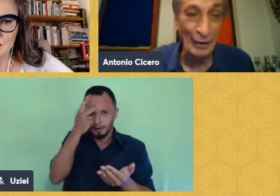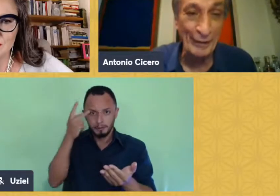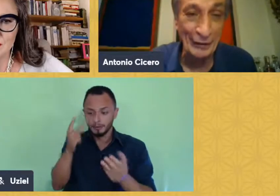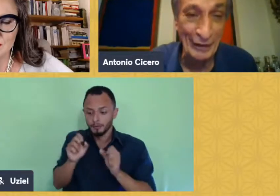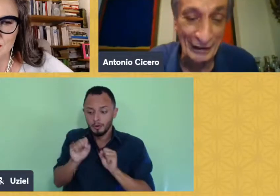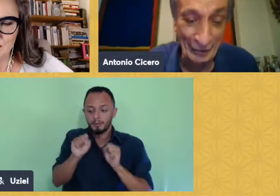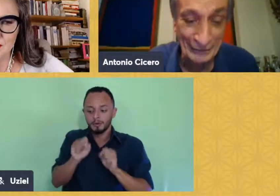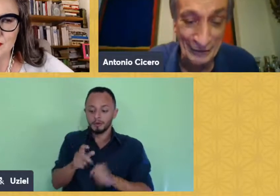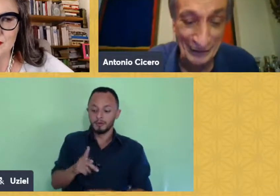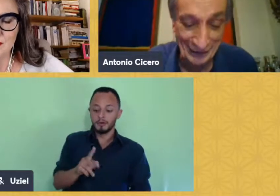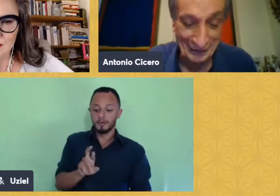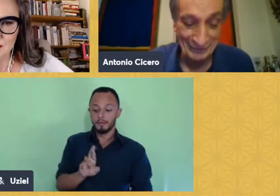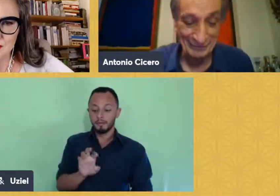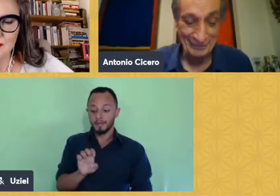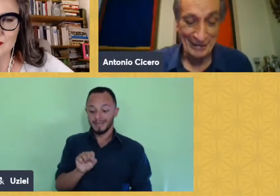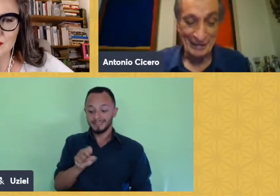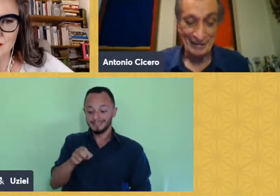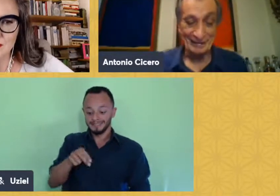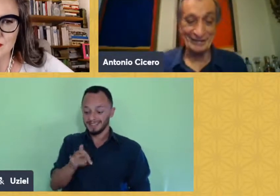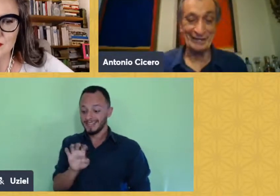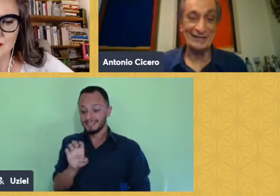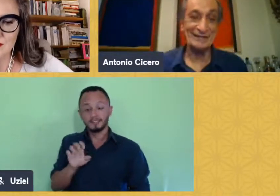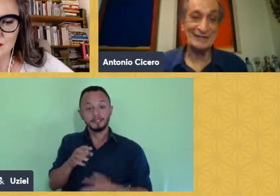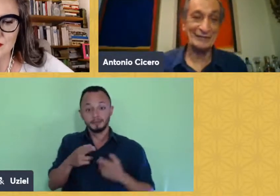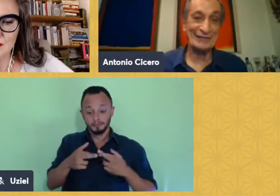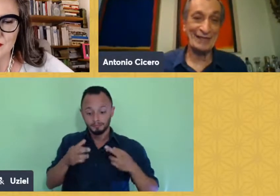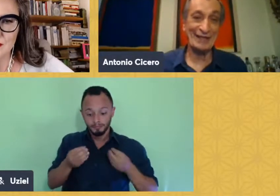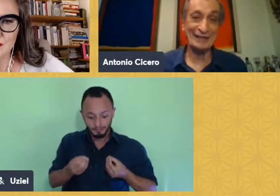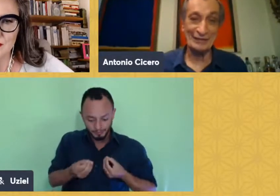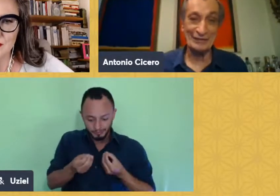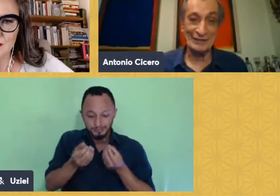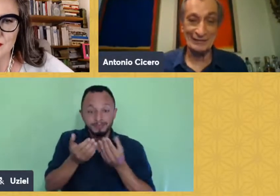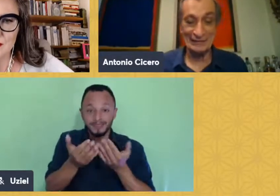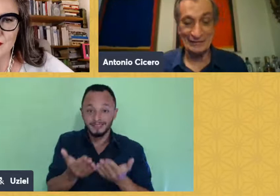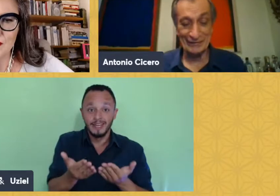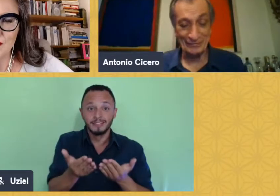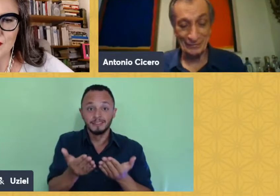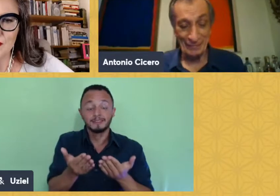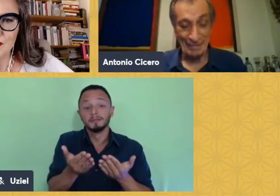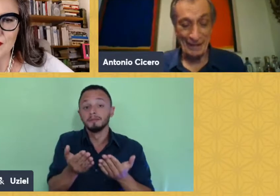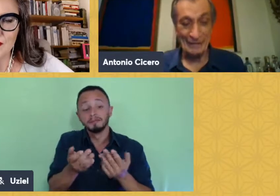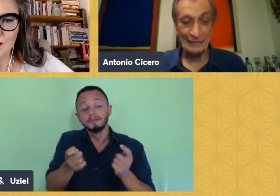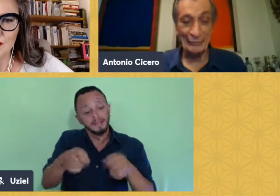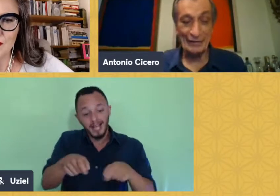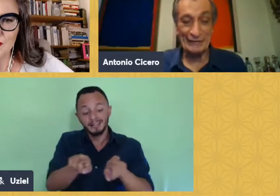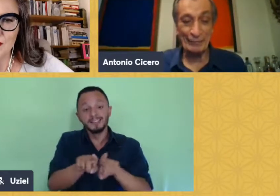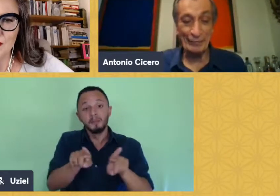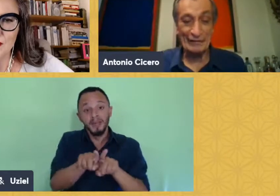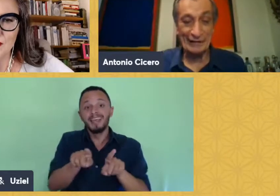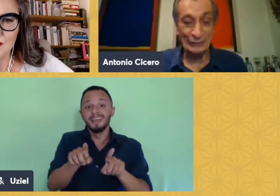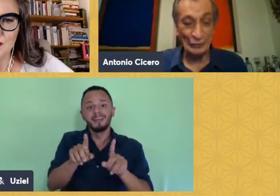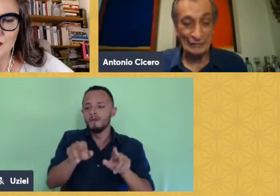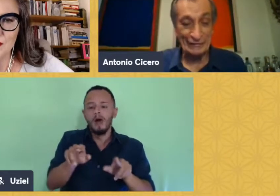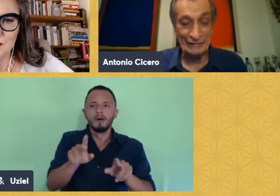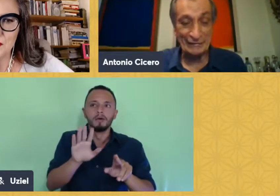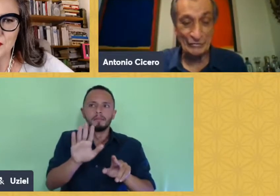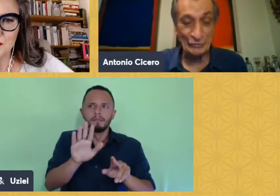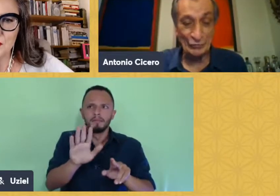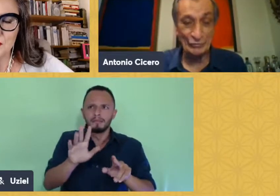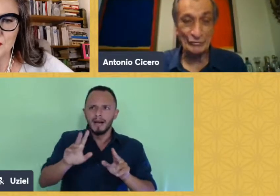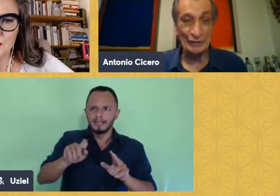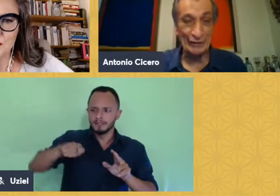no poema que eu acabo de ler, né? Esse nesse sentido. Então, esse poema tem todos